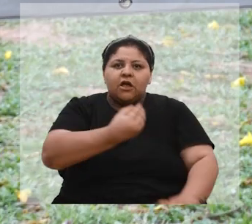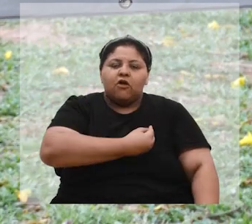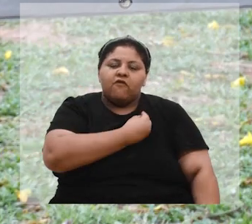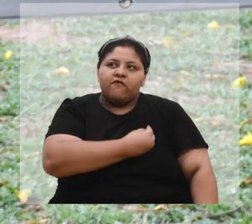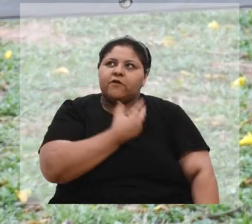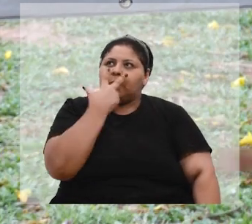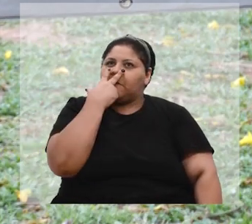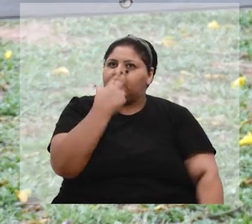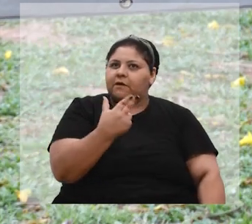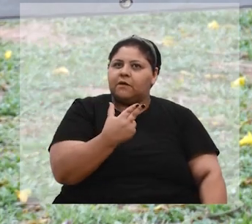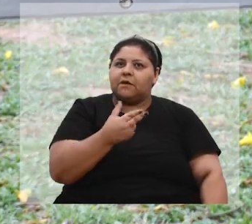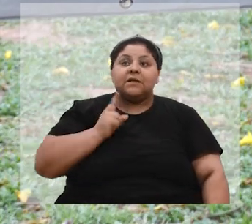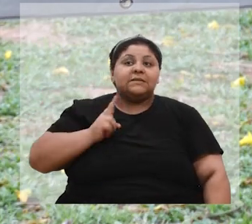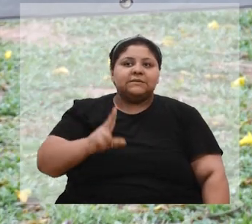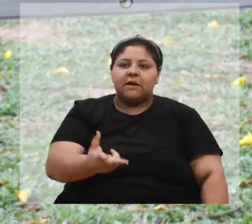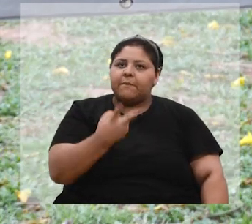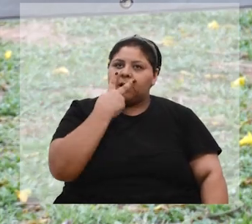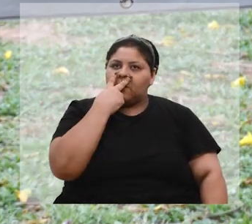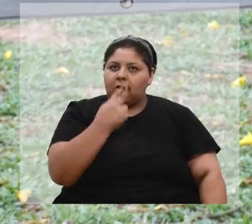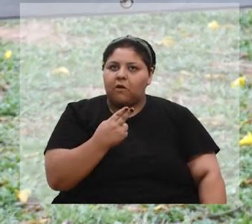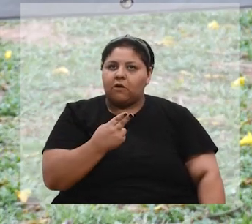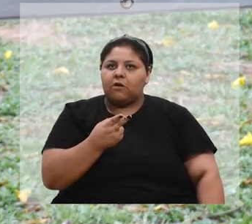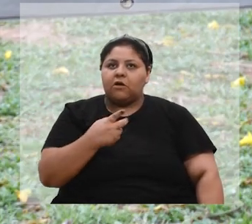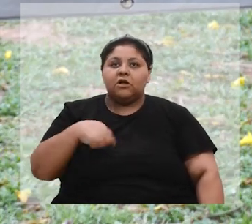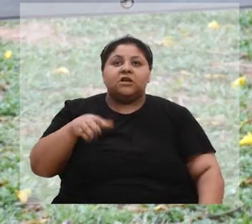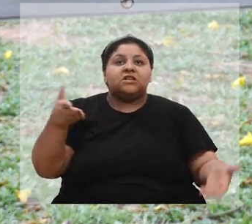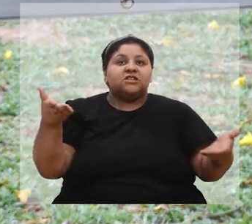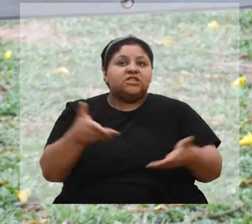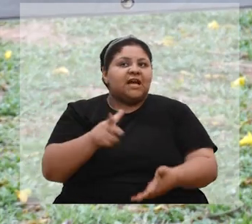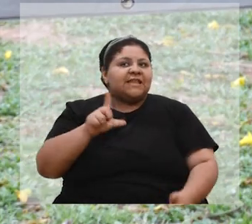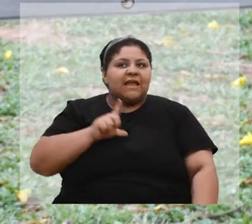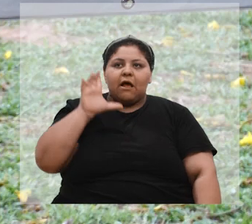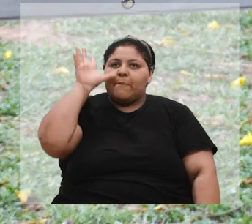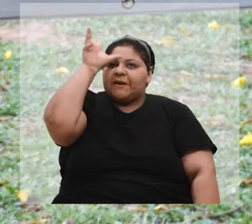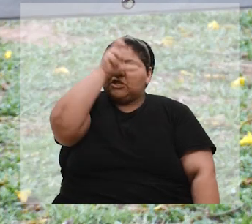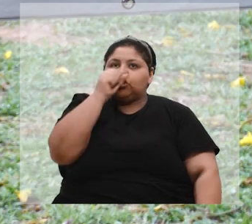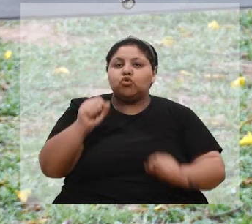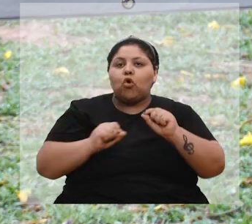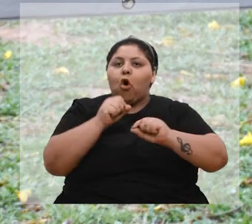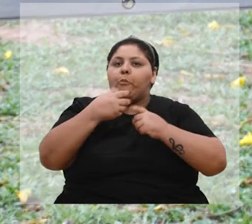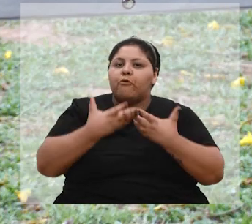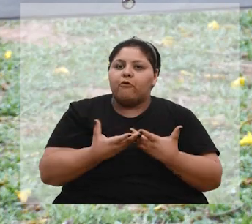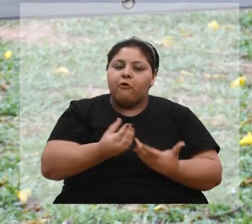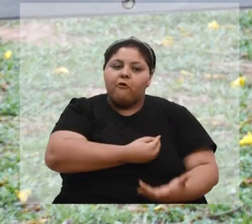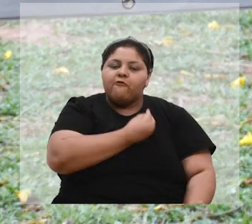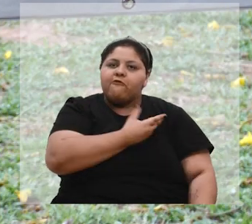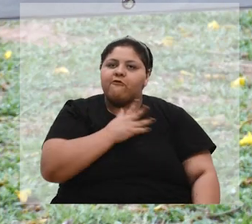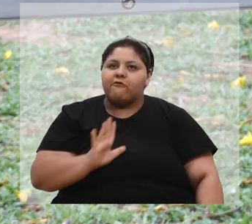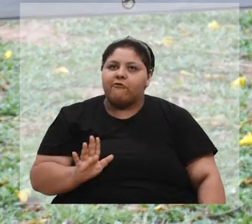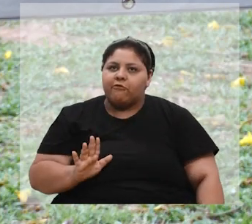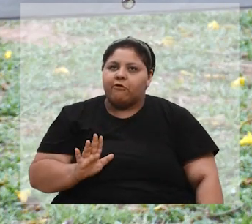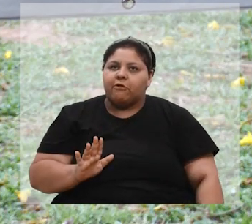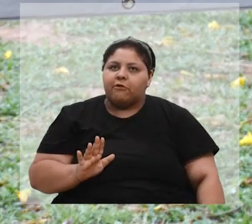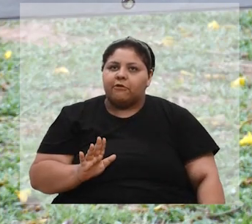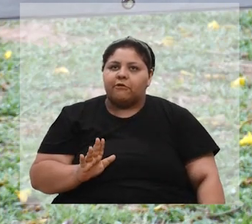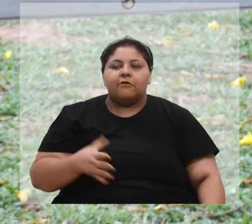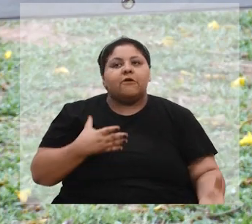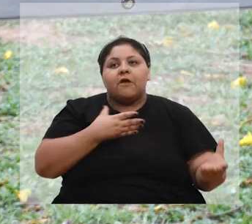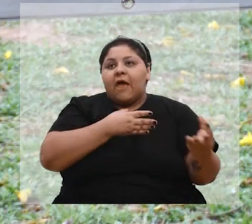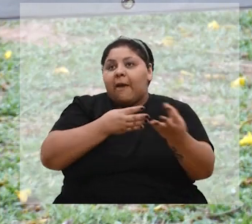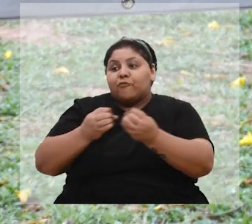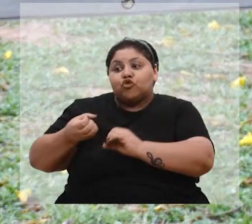geração mesmo, vive como se tivesse sido sempre assim, e então a gente já devia ter aprendido a lidar com isso. E,